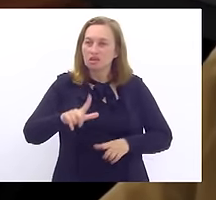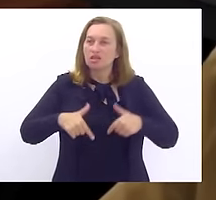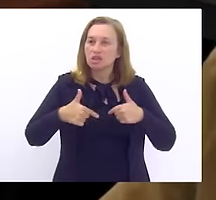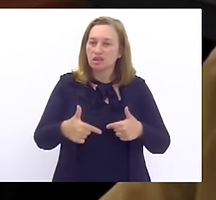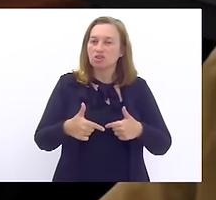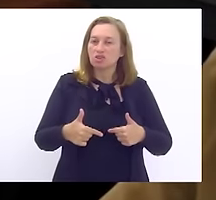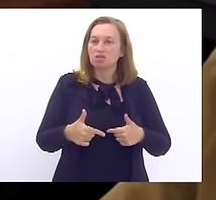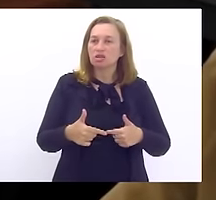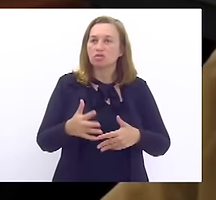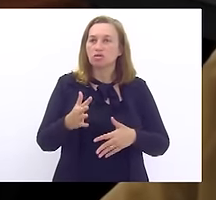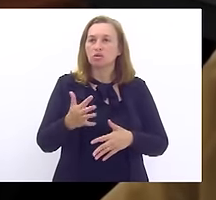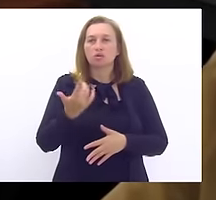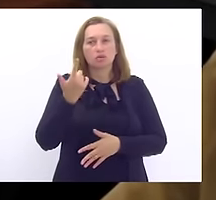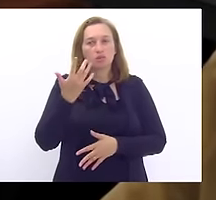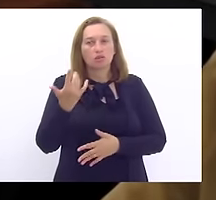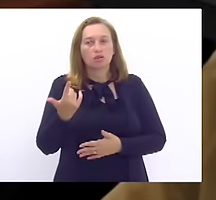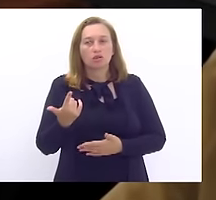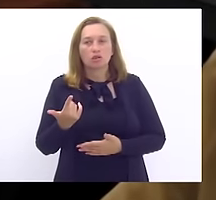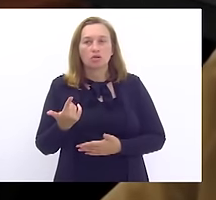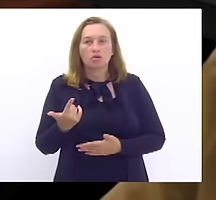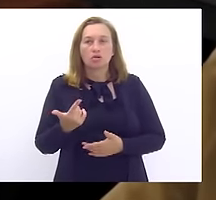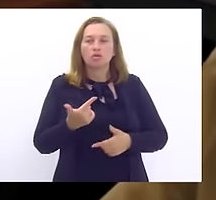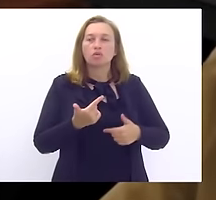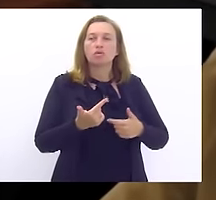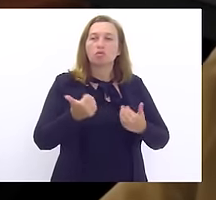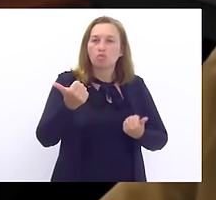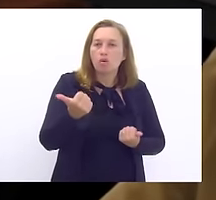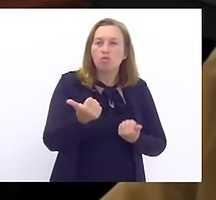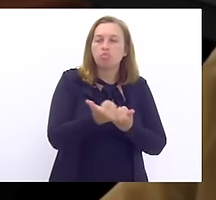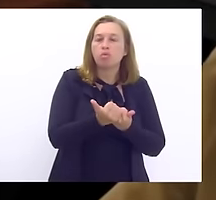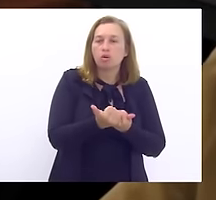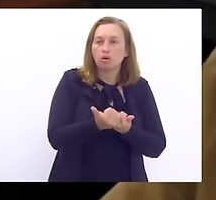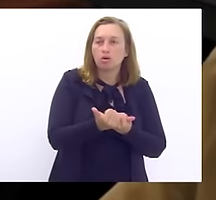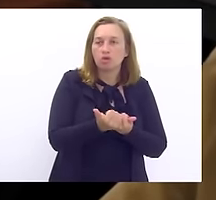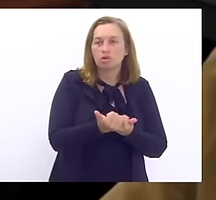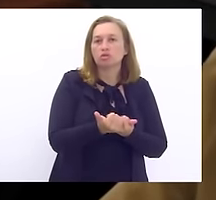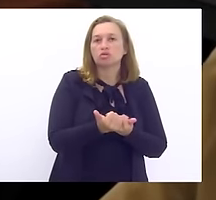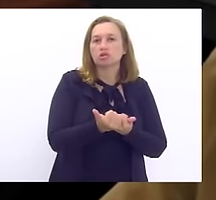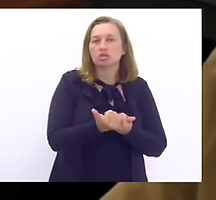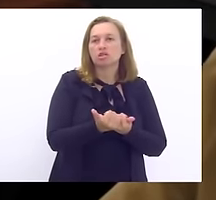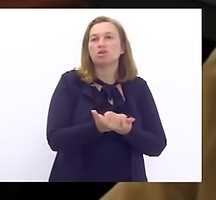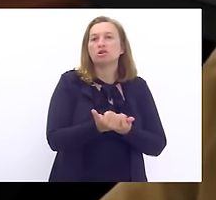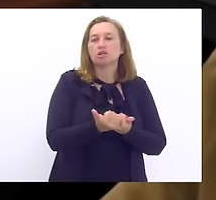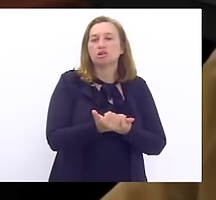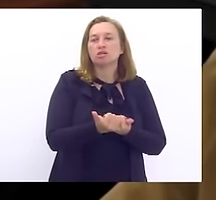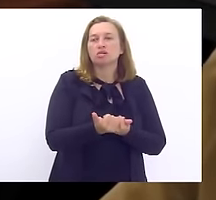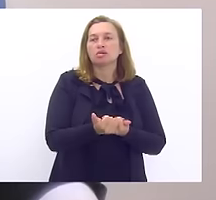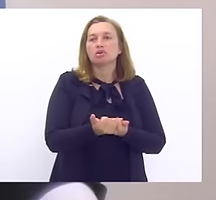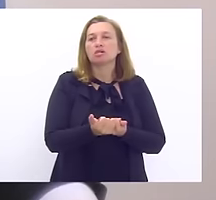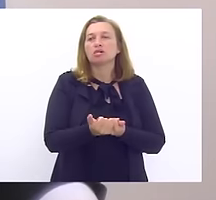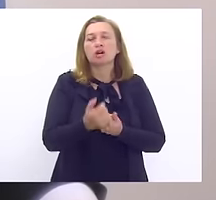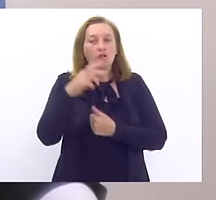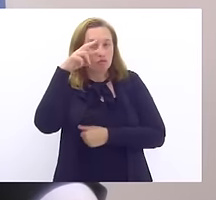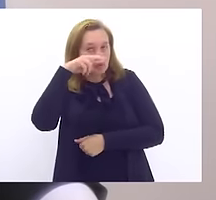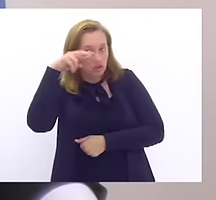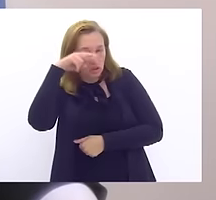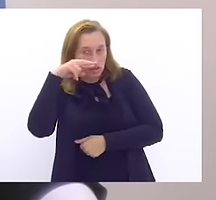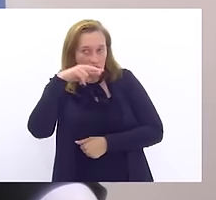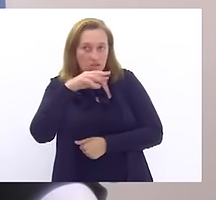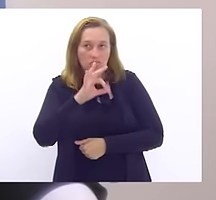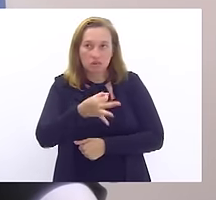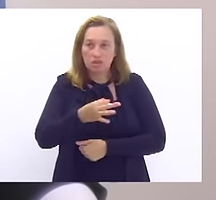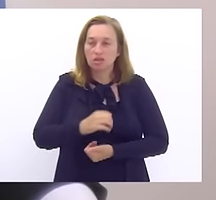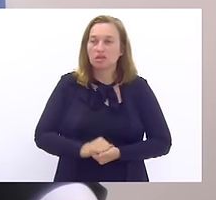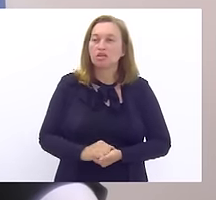ela é secundária no sentido de prestar suporte de atos de polícia judiciária a fiscalização de ordem prática